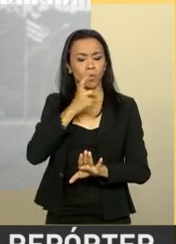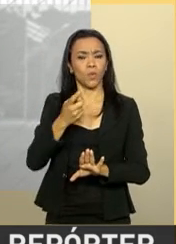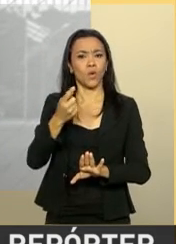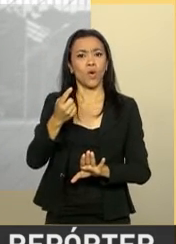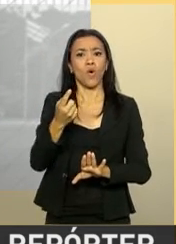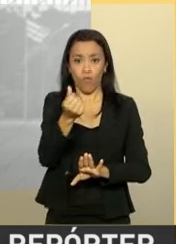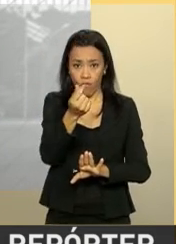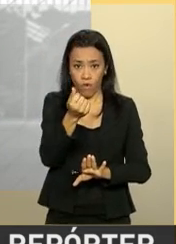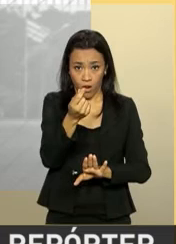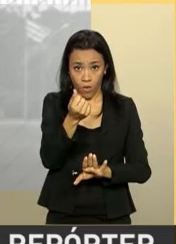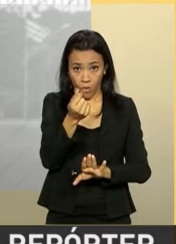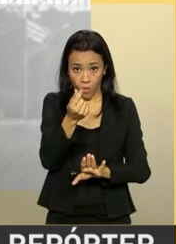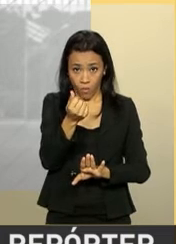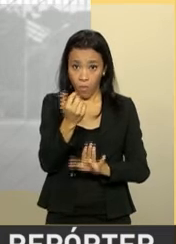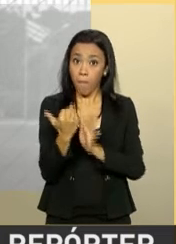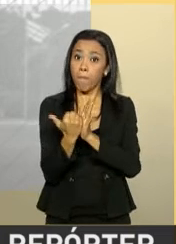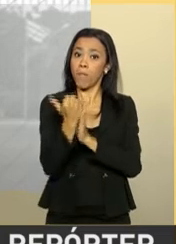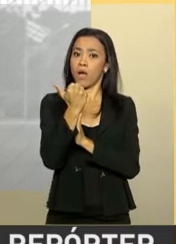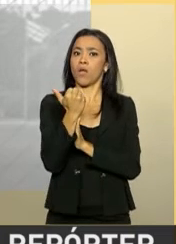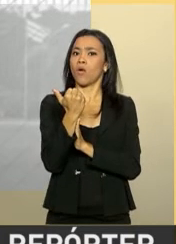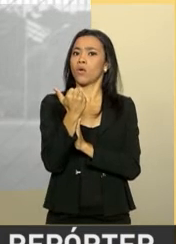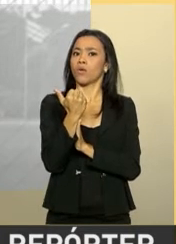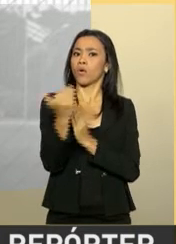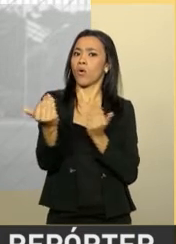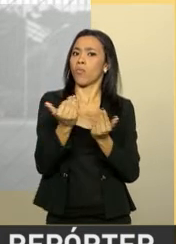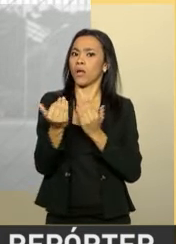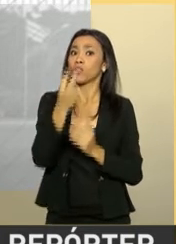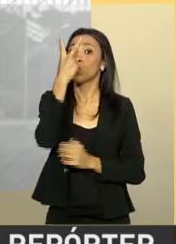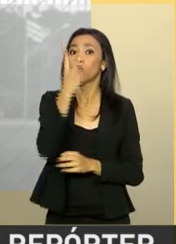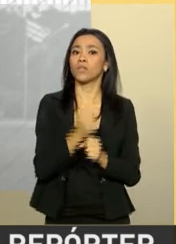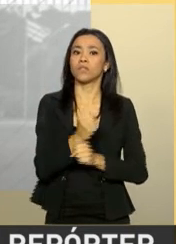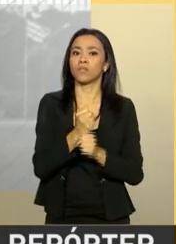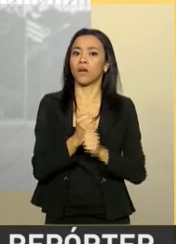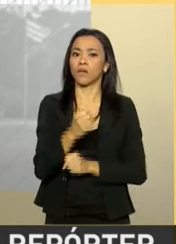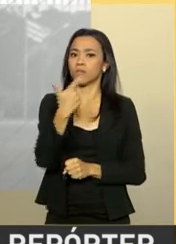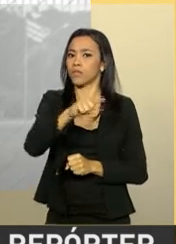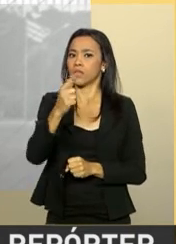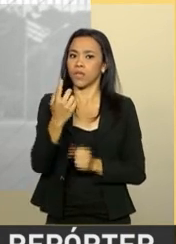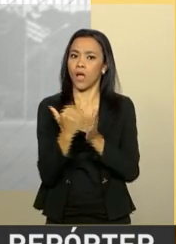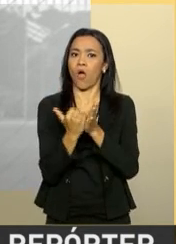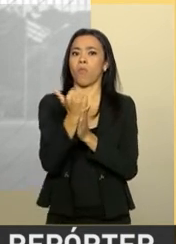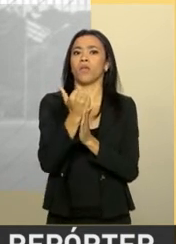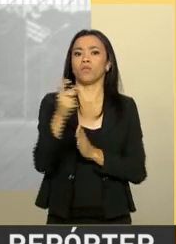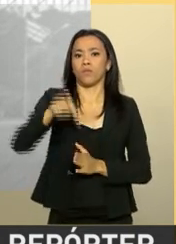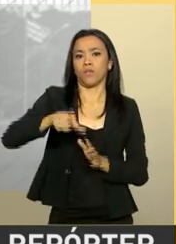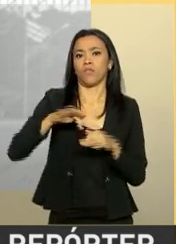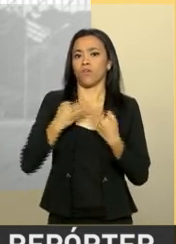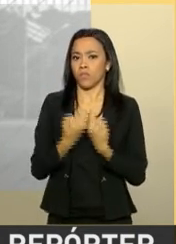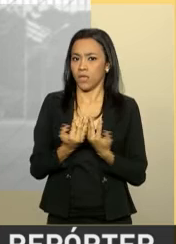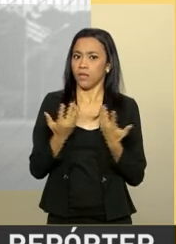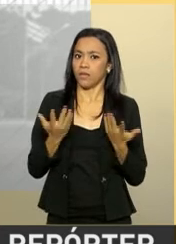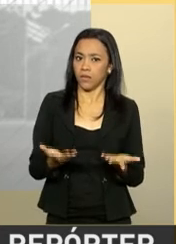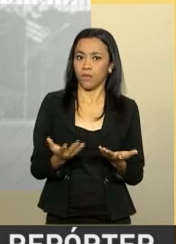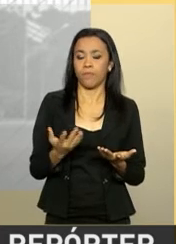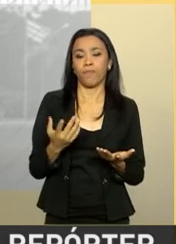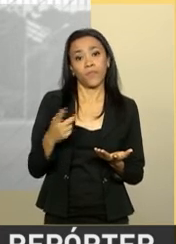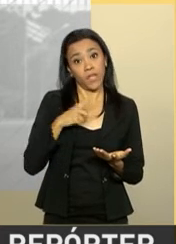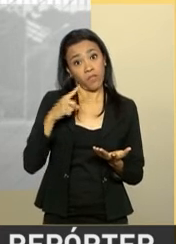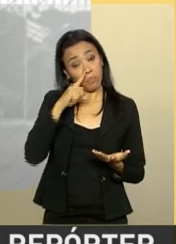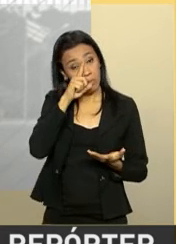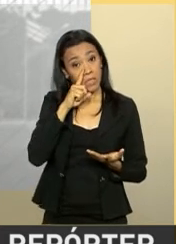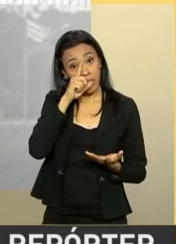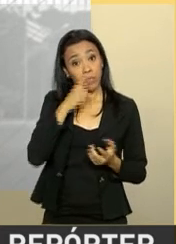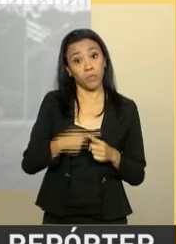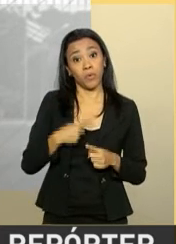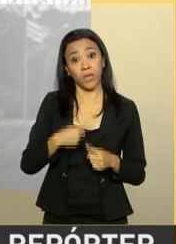valor maior pelo programa do que recebiam de ficar dois anos sem reajuste aí sim hoje um risco para o programa quando o